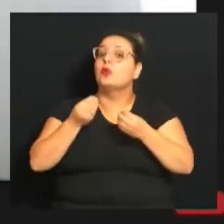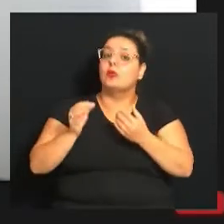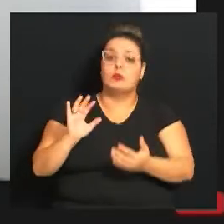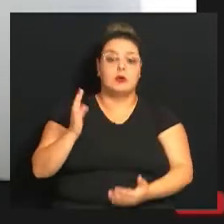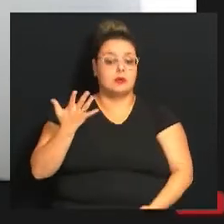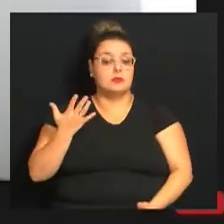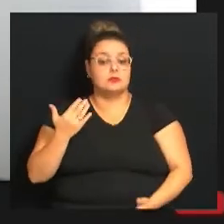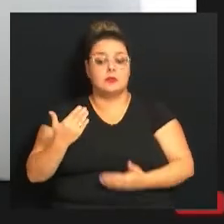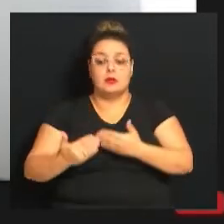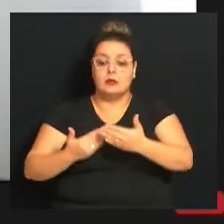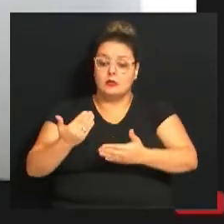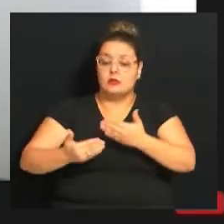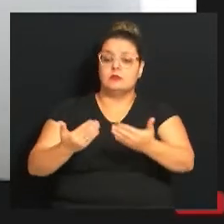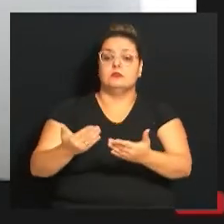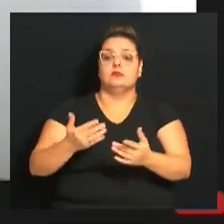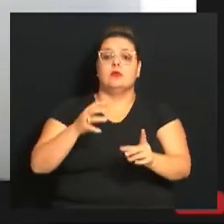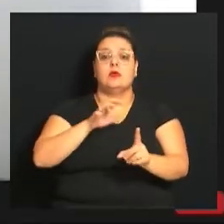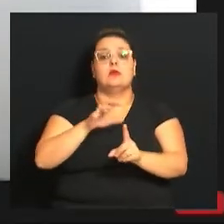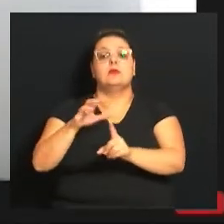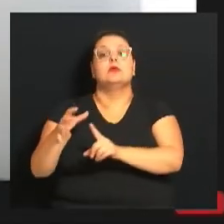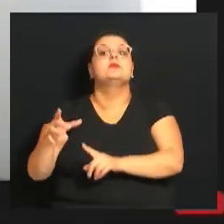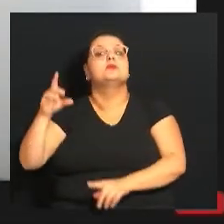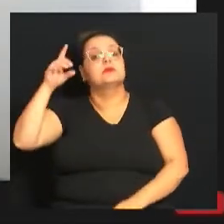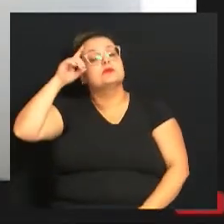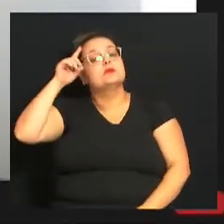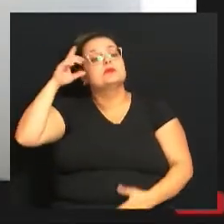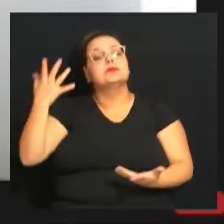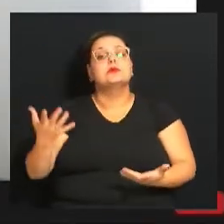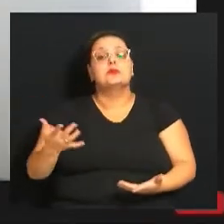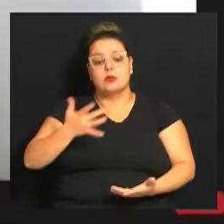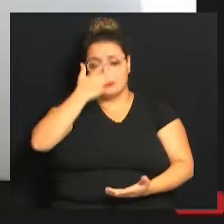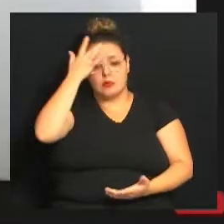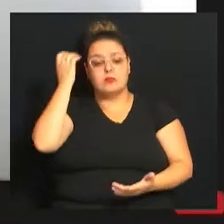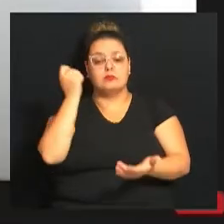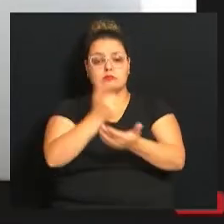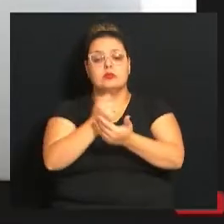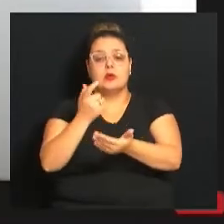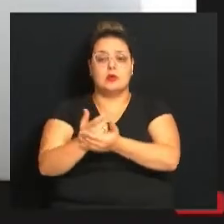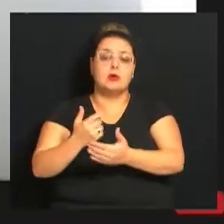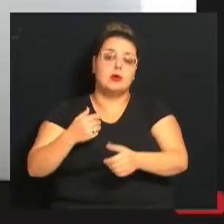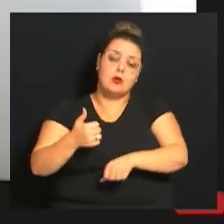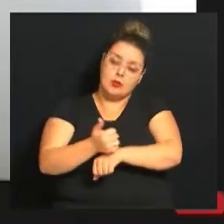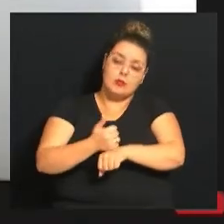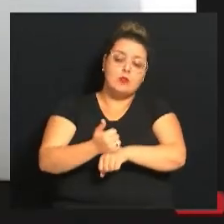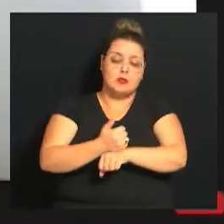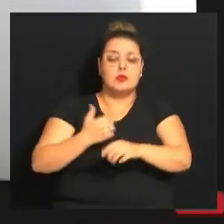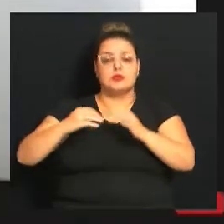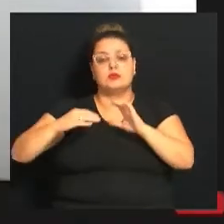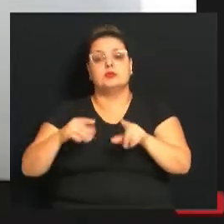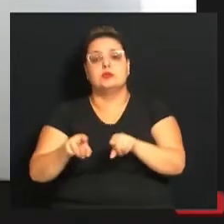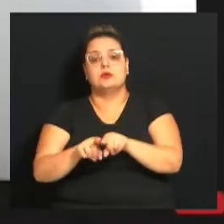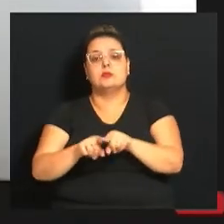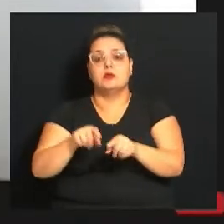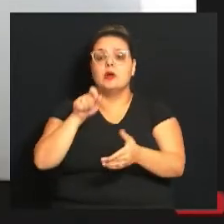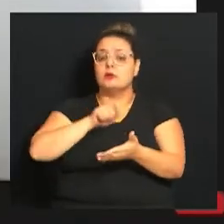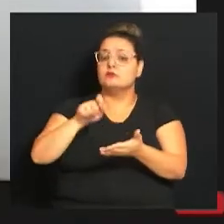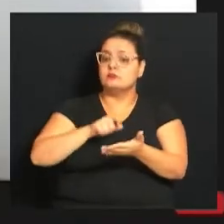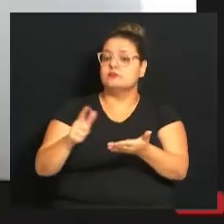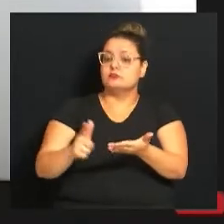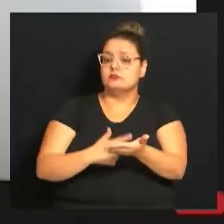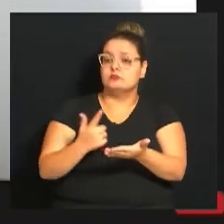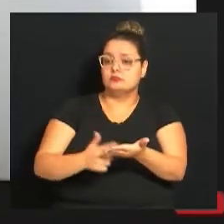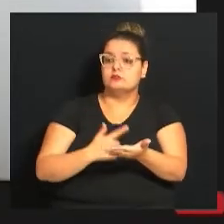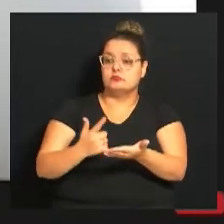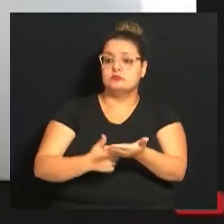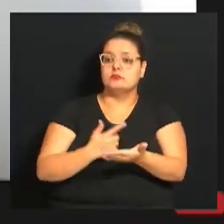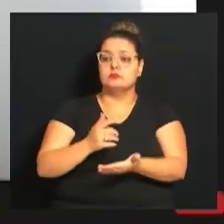procede, como isso impacta no nosso dia a dia, como consumidor e como profissional de comunicação, né? Então, eu fiz esse livro, né? Eu escrevi esse livro da Válvula